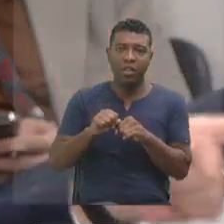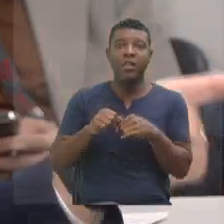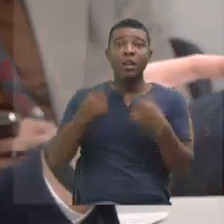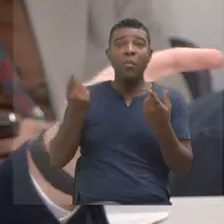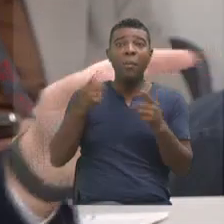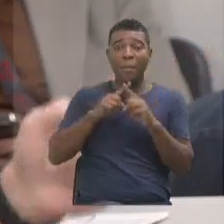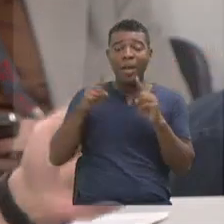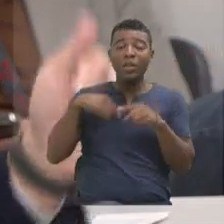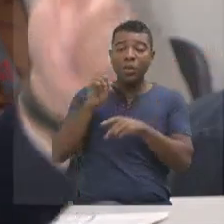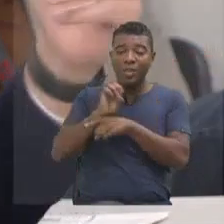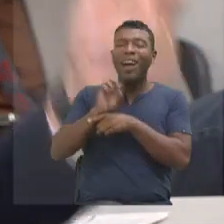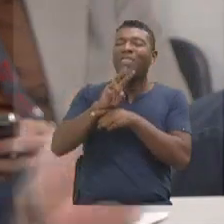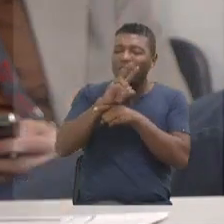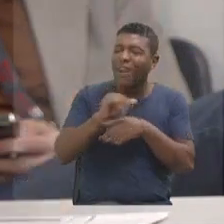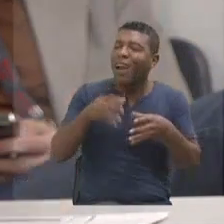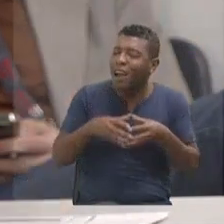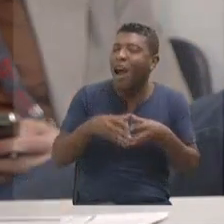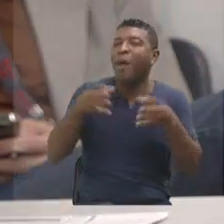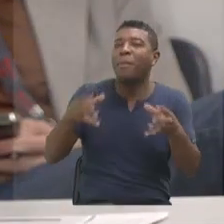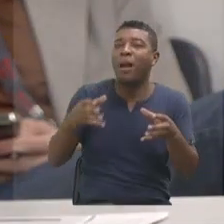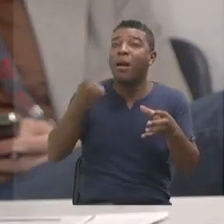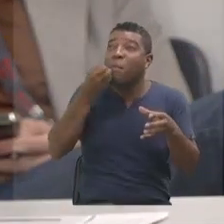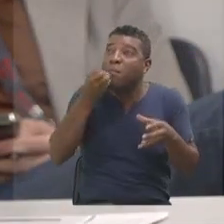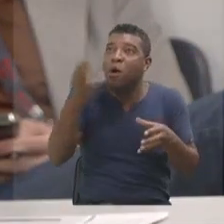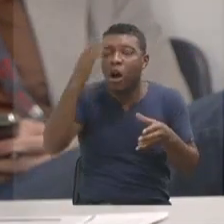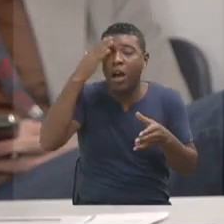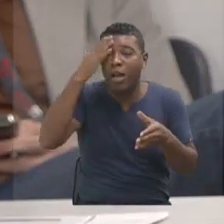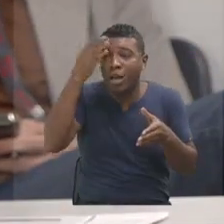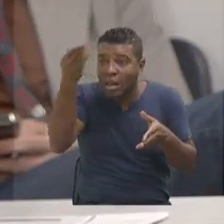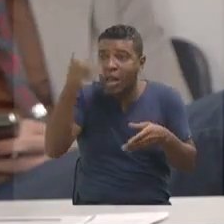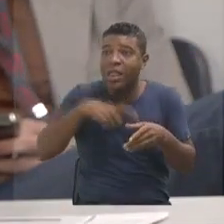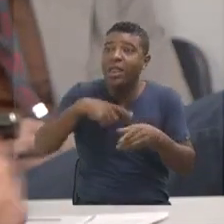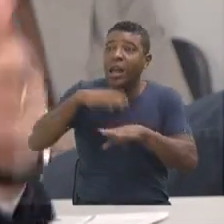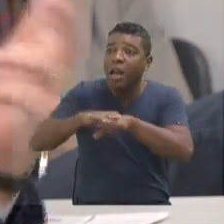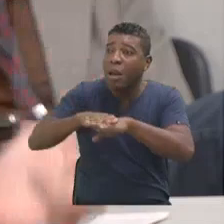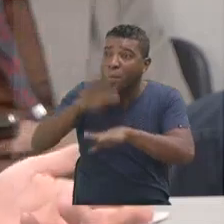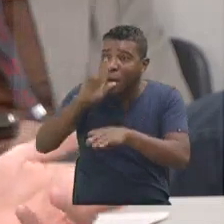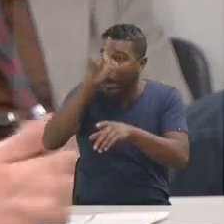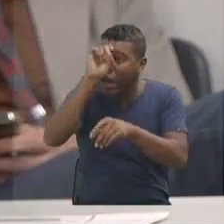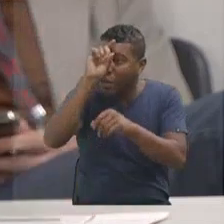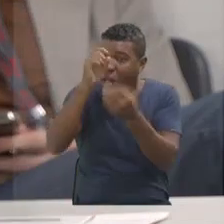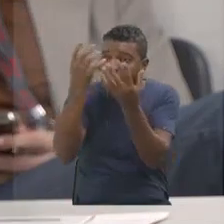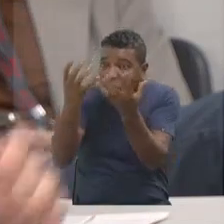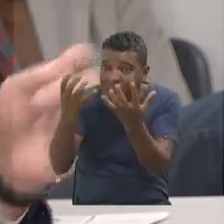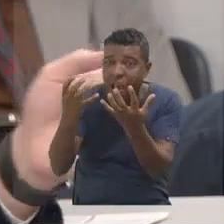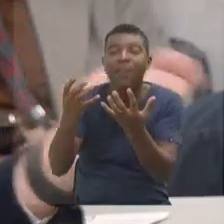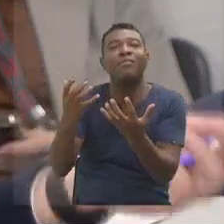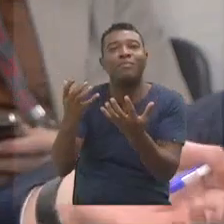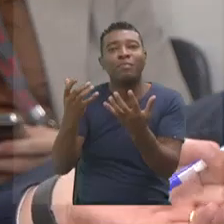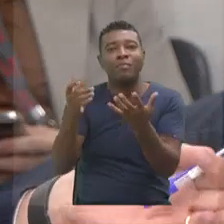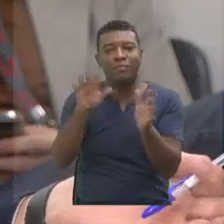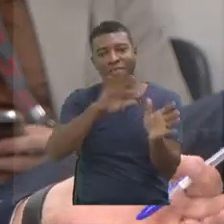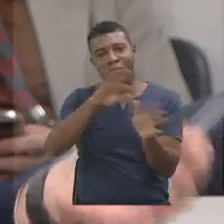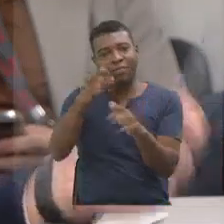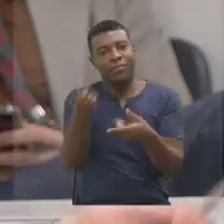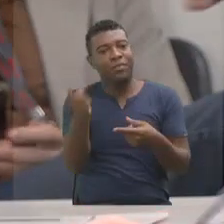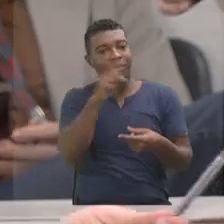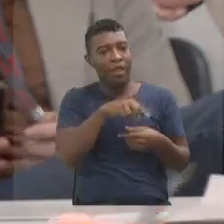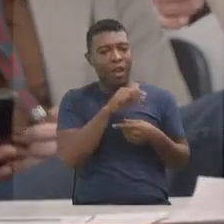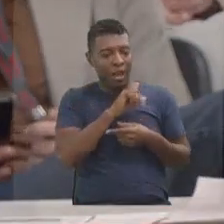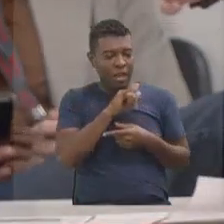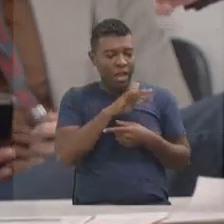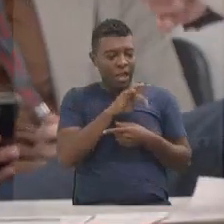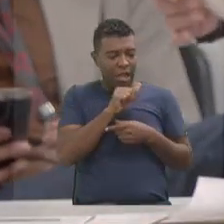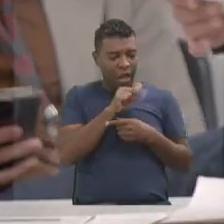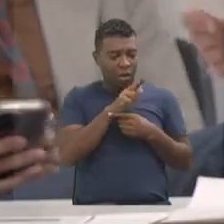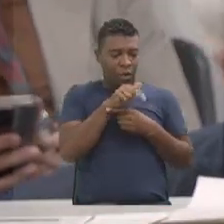que nós iremos ampliar a lei do teu Natal bons saber que temos mais hospitais querendo ir questão de Itaúna é uma discussão Ampla temos